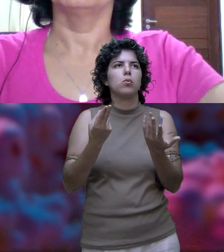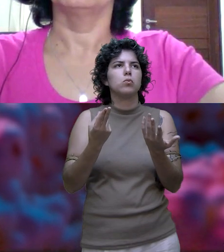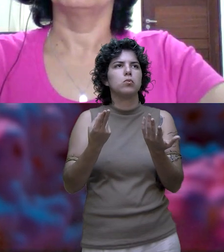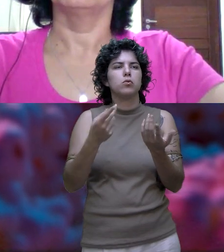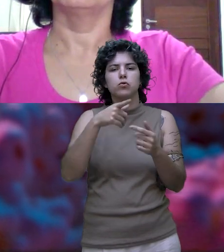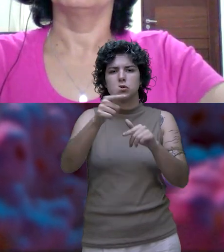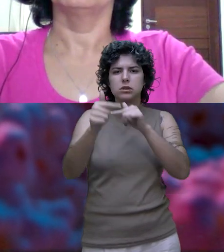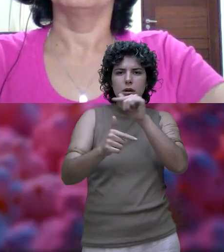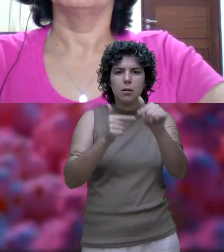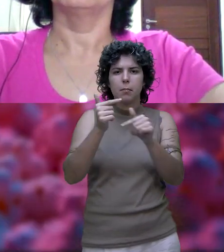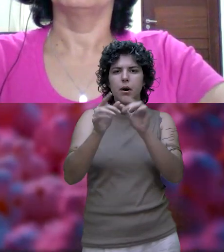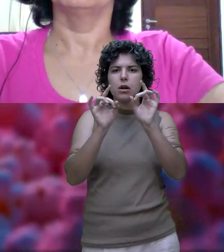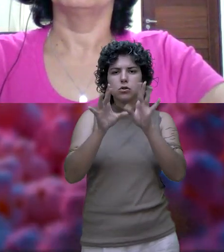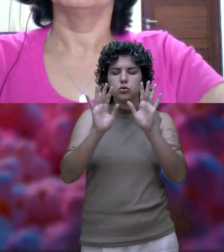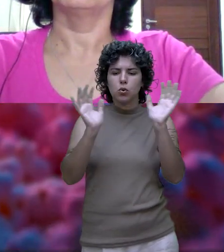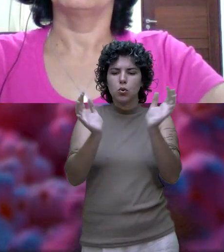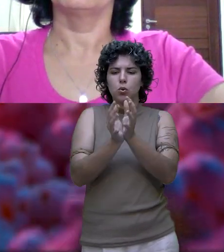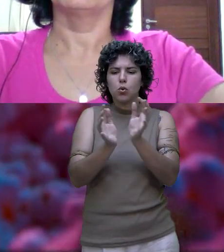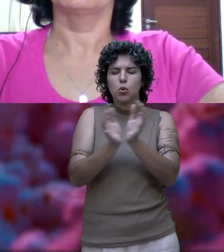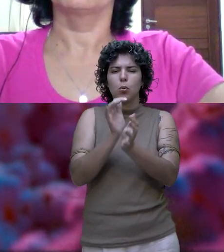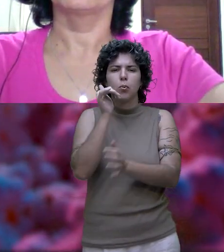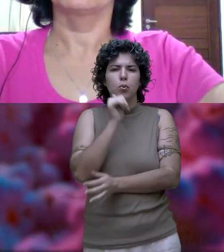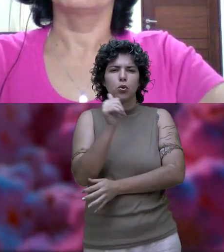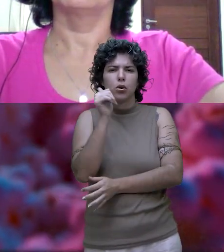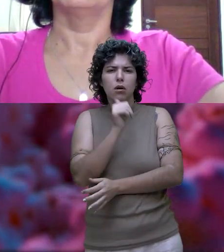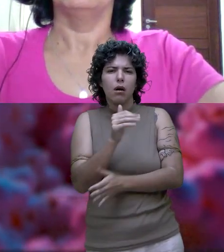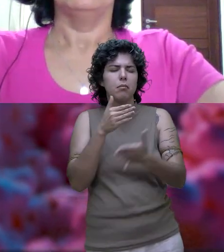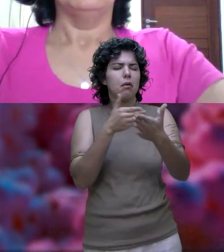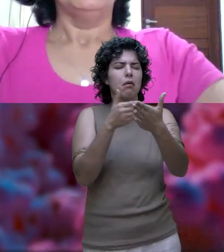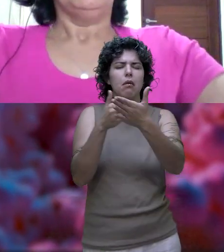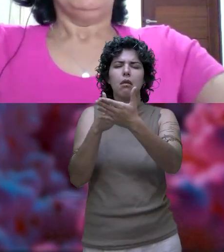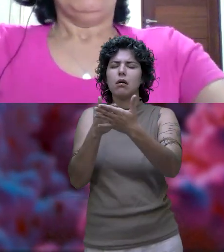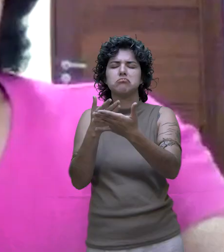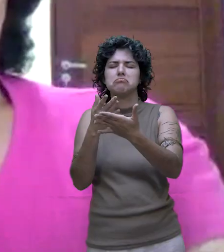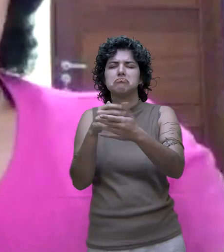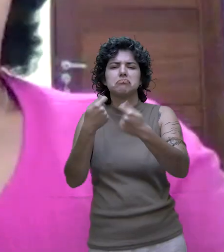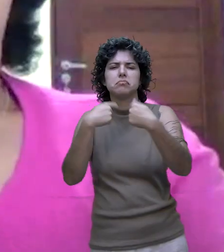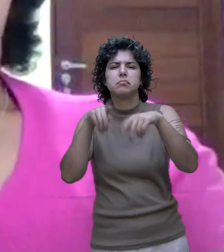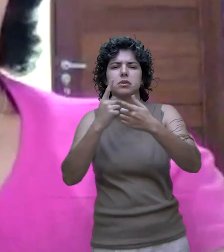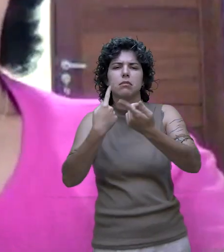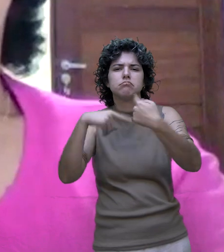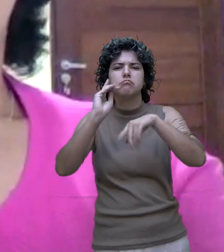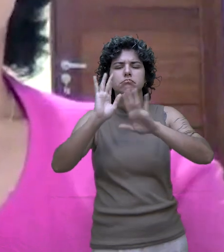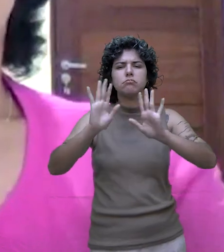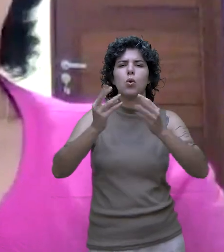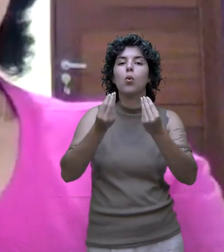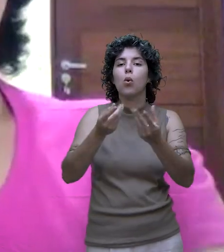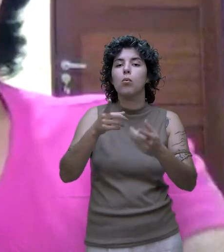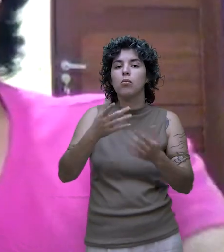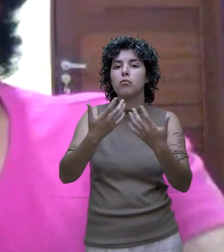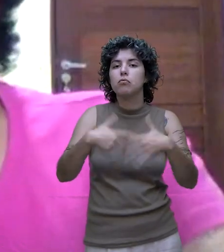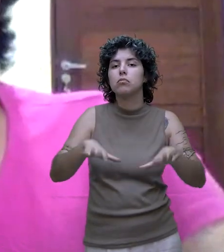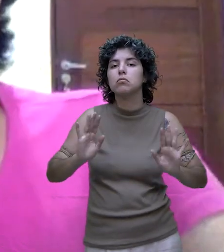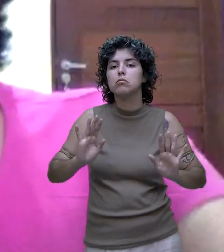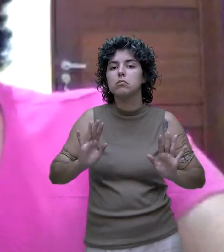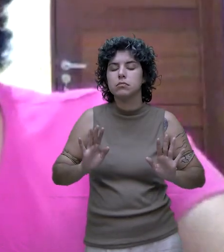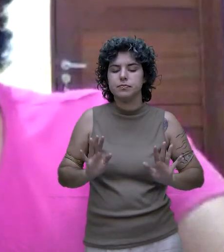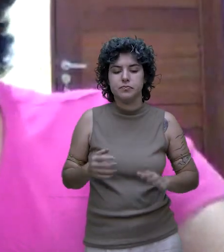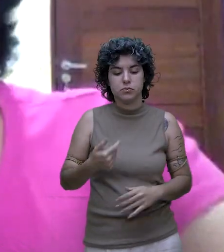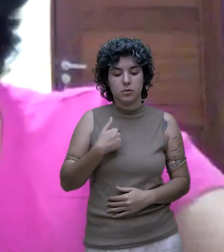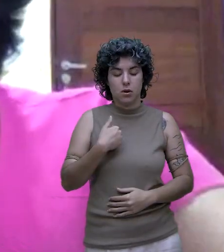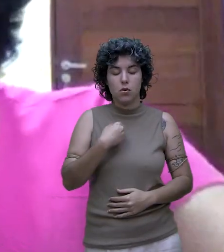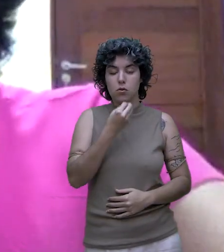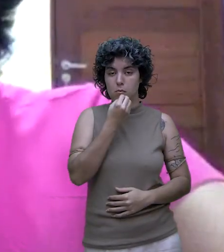para não ter que ter esse tipo de dificuldade? Como é que é a Patrícia diretora de cinema? Deixa eu te dizer, eu tive bons